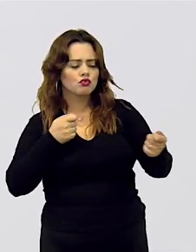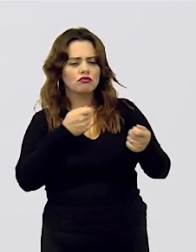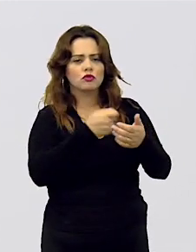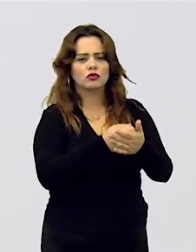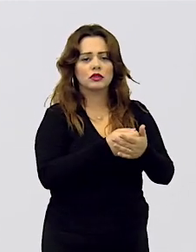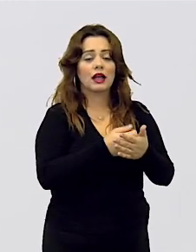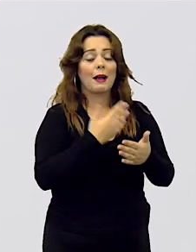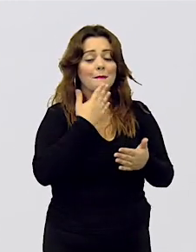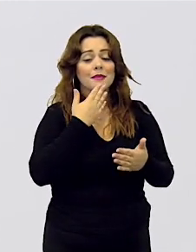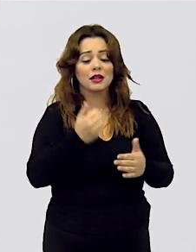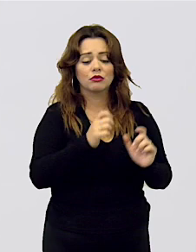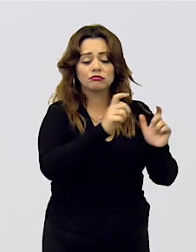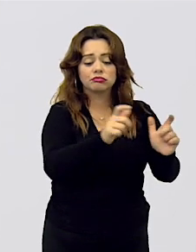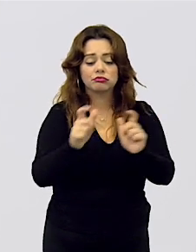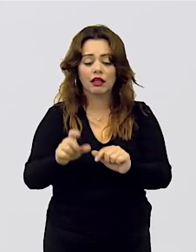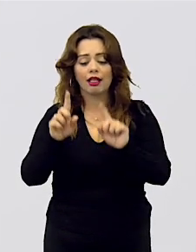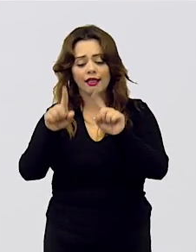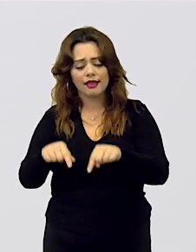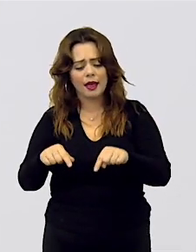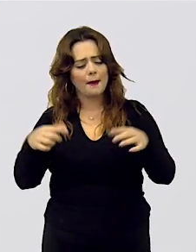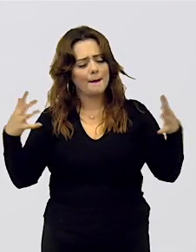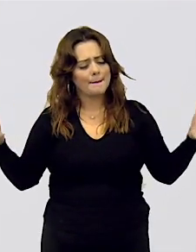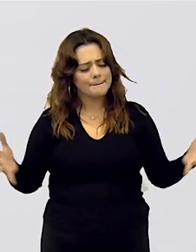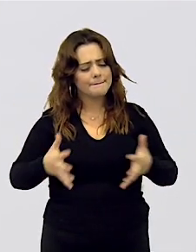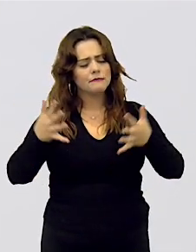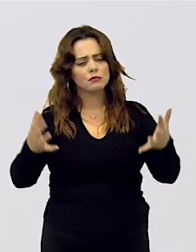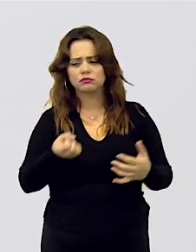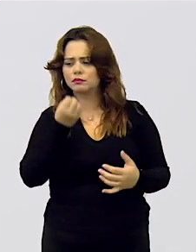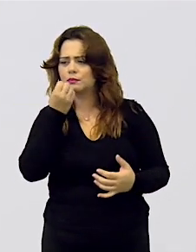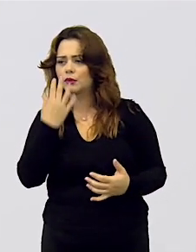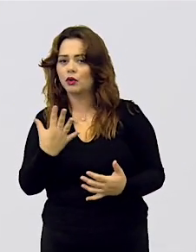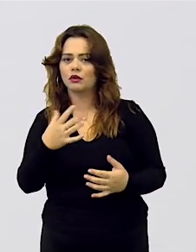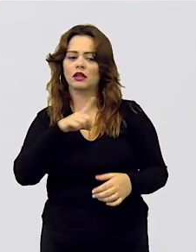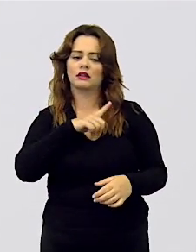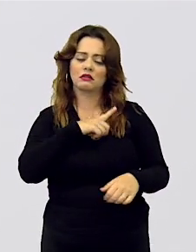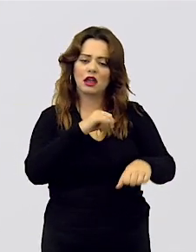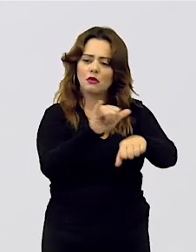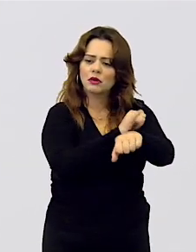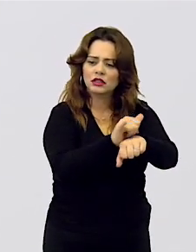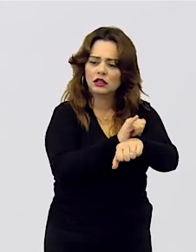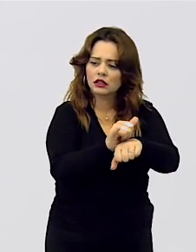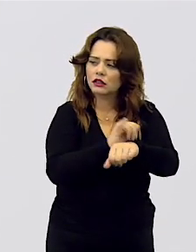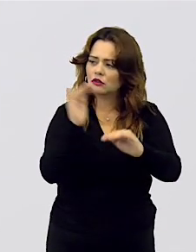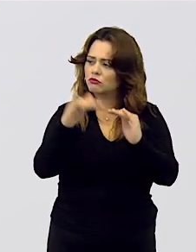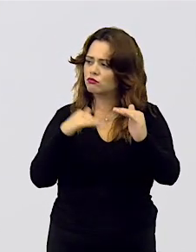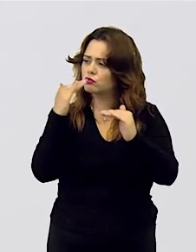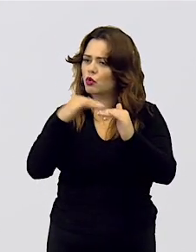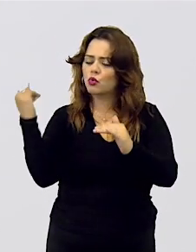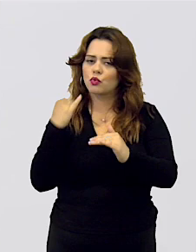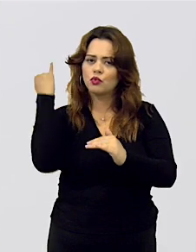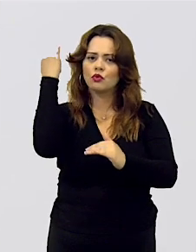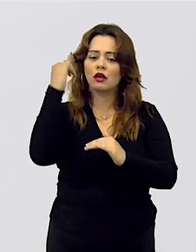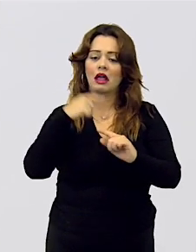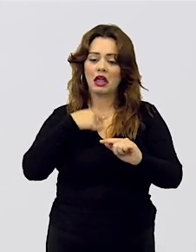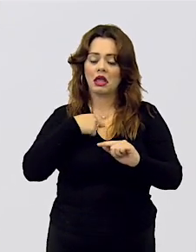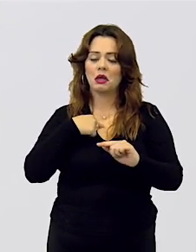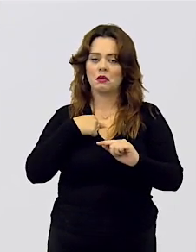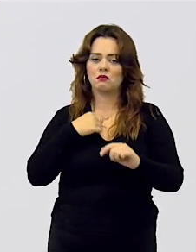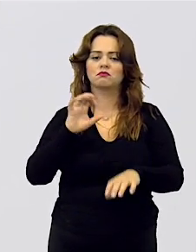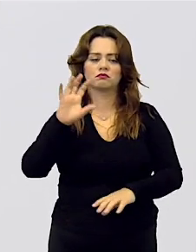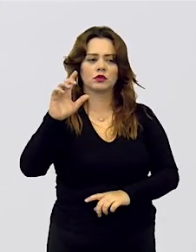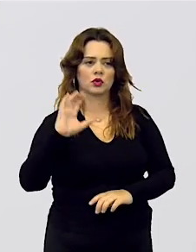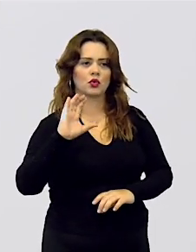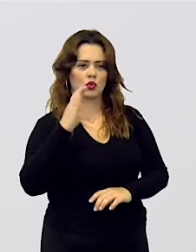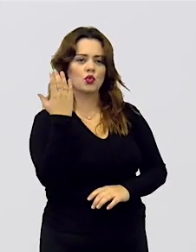com região que é tão Próspera e do ponto de vista estratégico tão relevante eu estou convencido